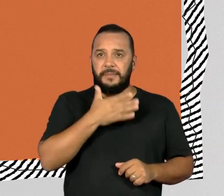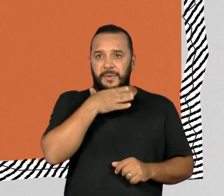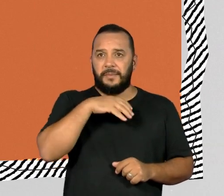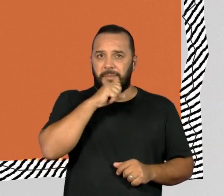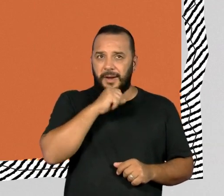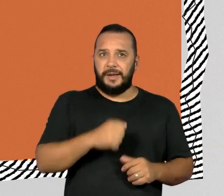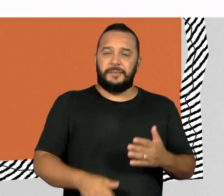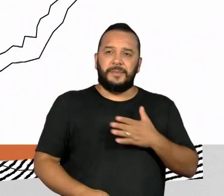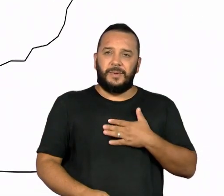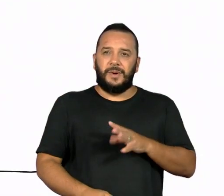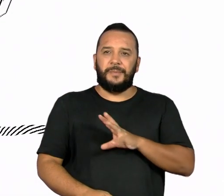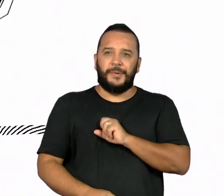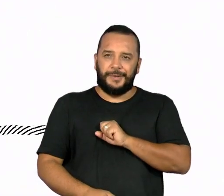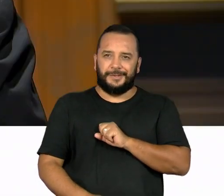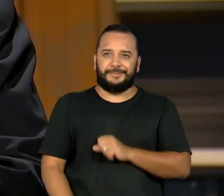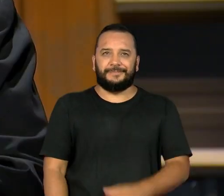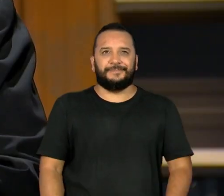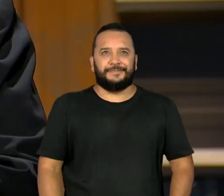amor.